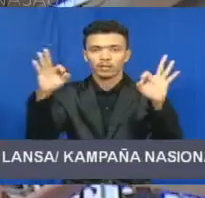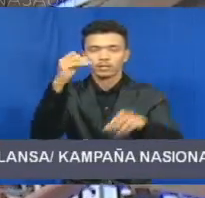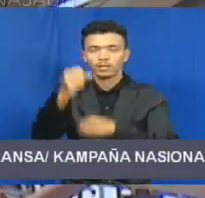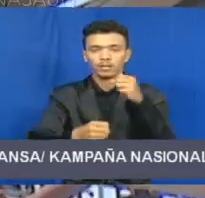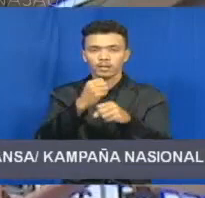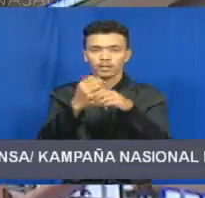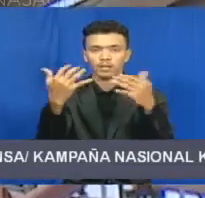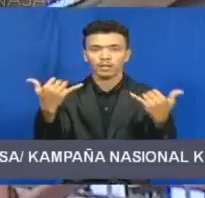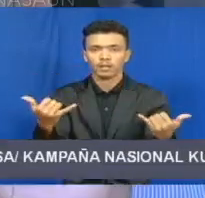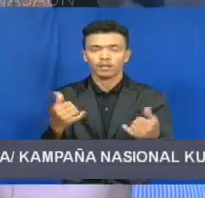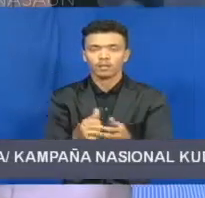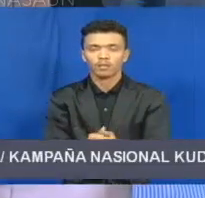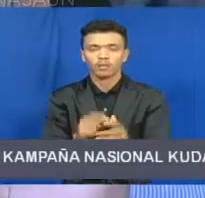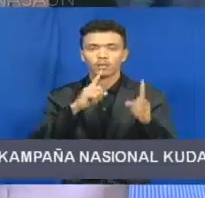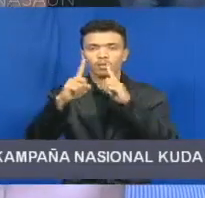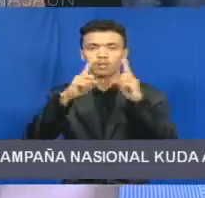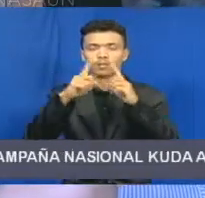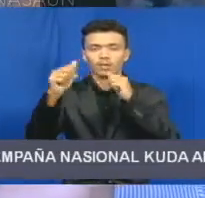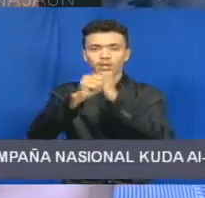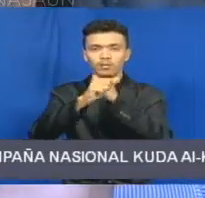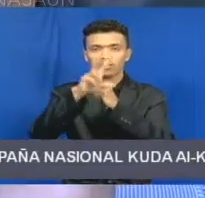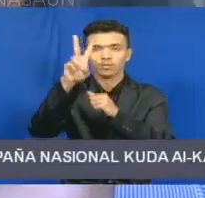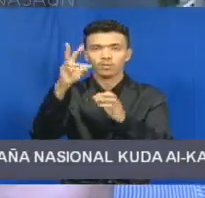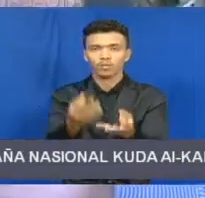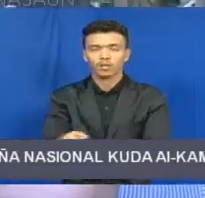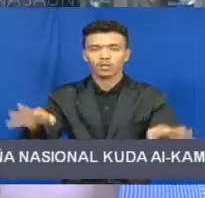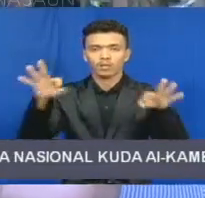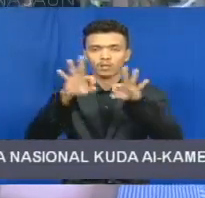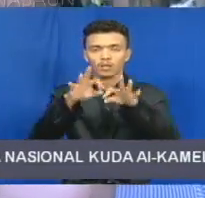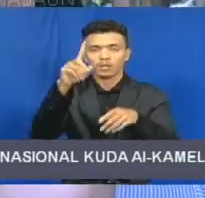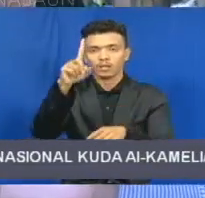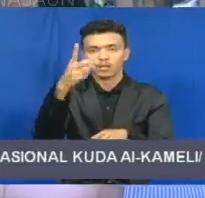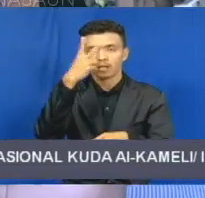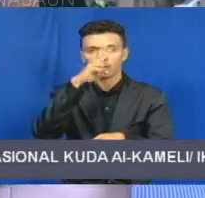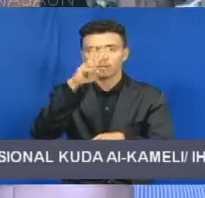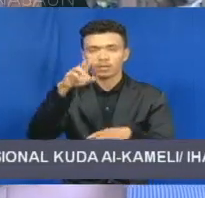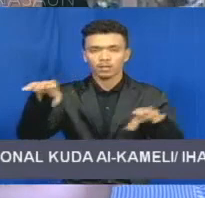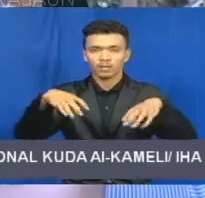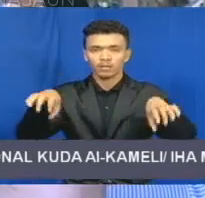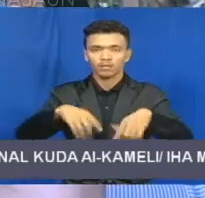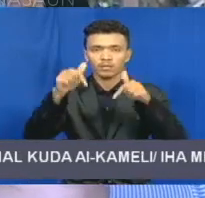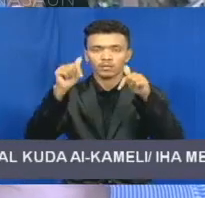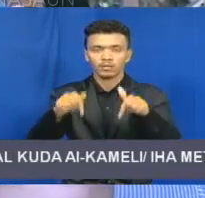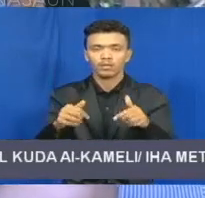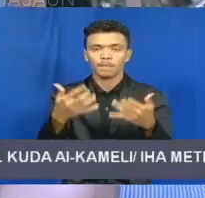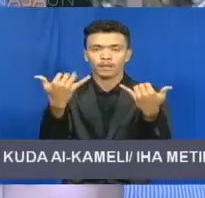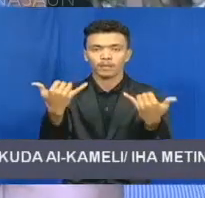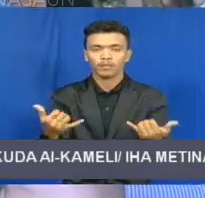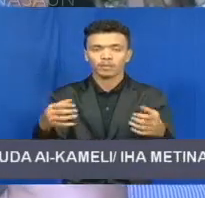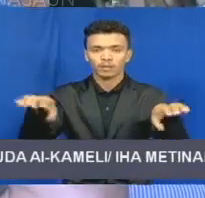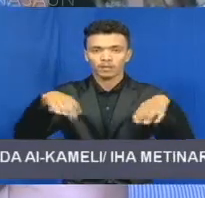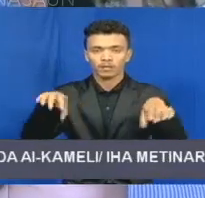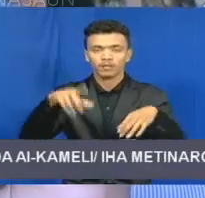ne. Qual é o assunto rua importante? E de macare obra ne, tamba horas ne, obra ne de